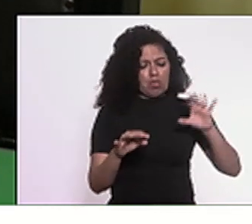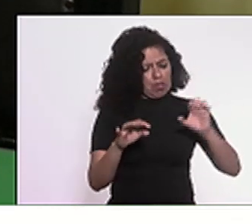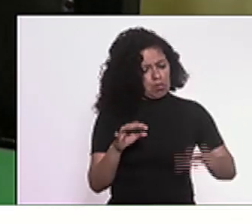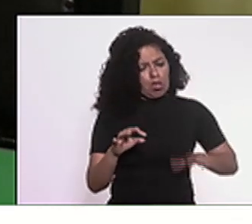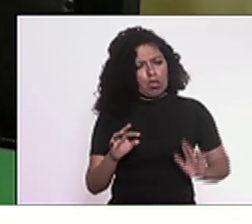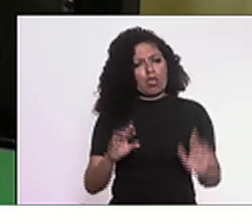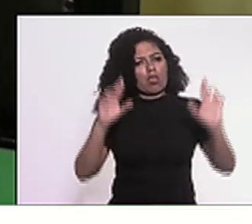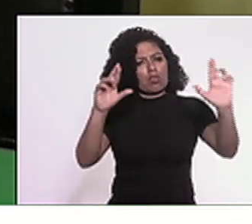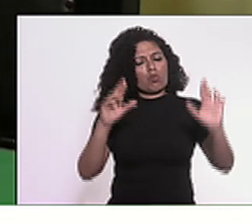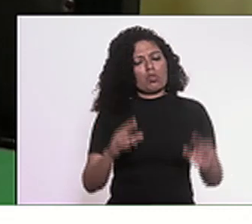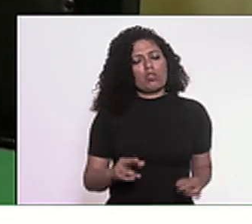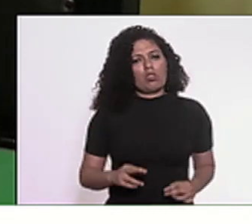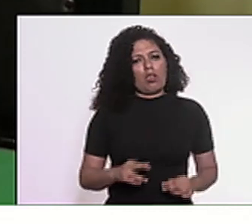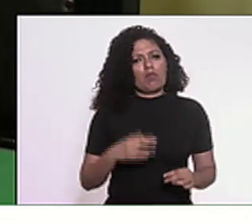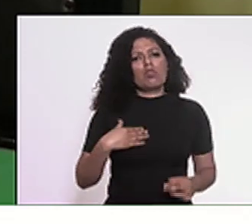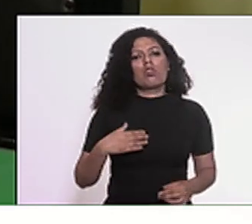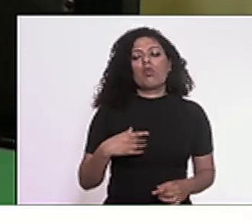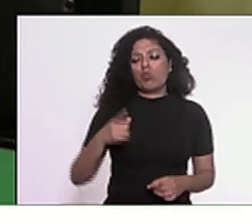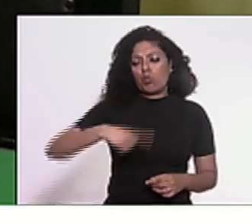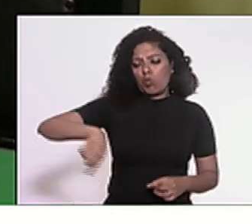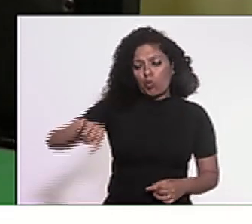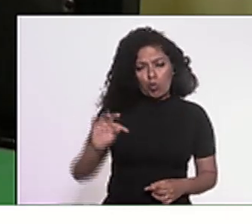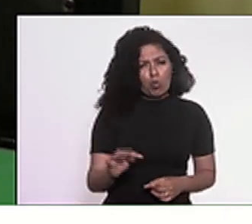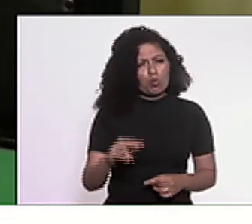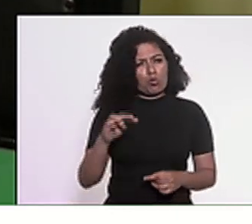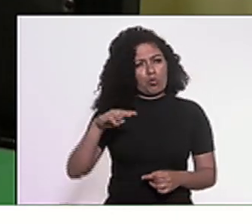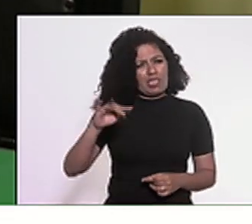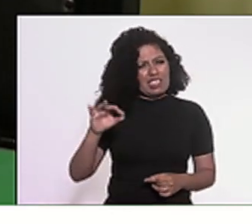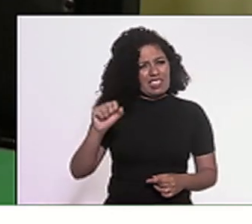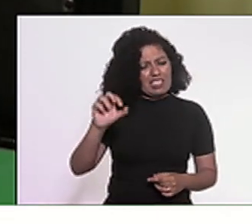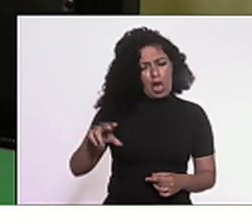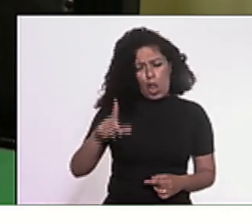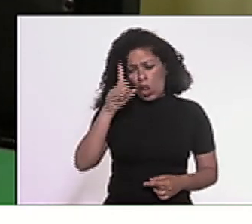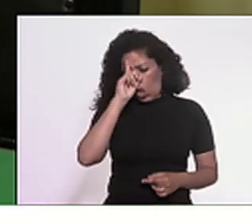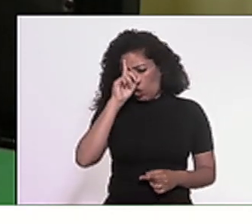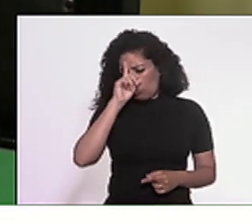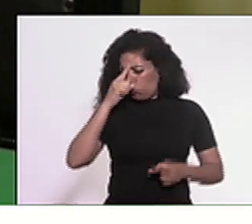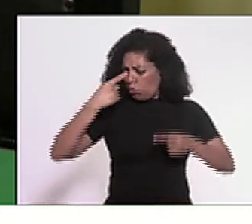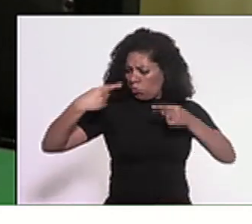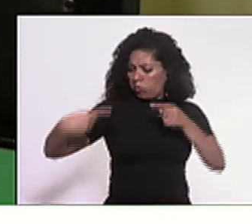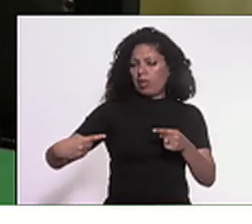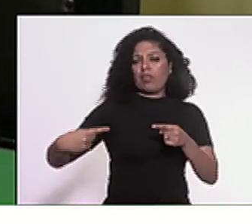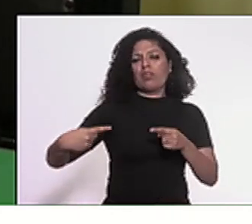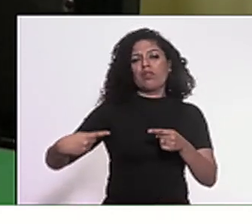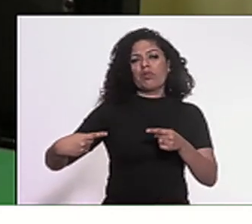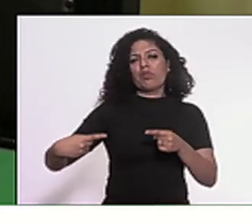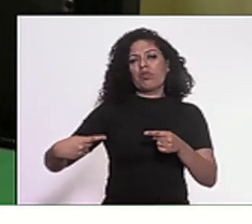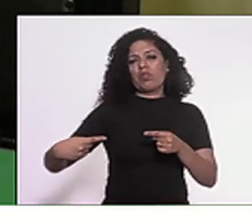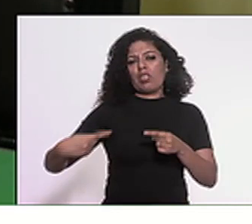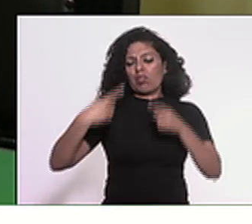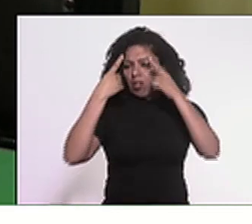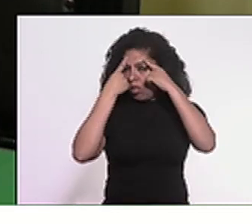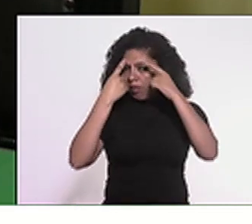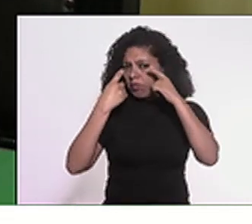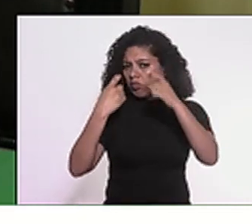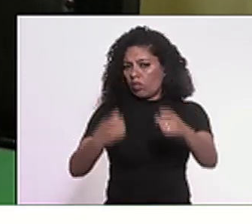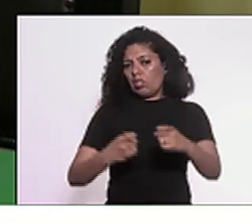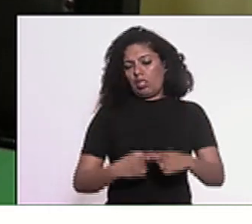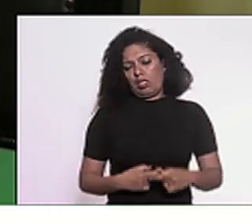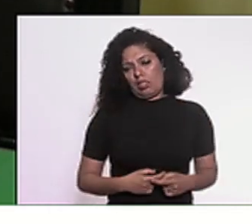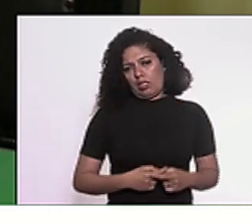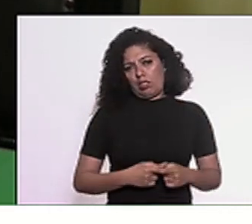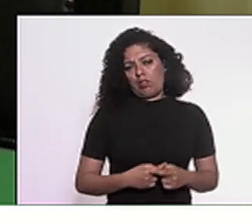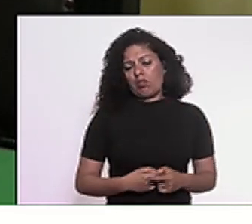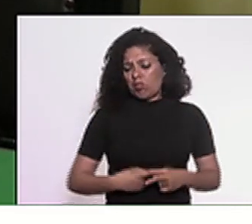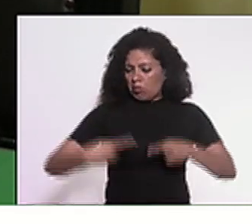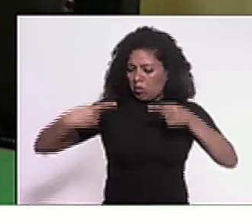dos policiais militares que enfrentam no seu dia a dia, né, essa violência, que